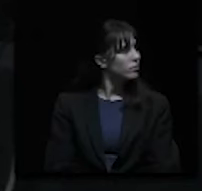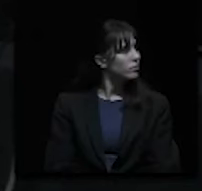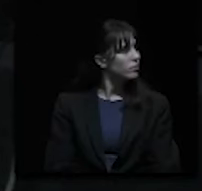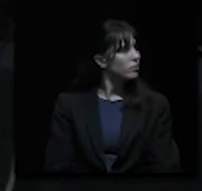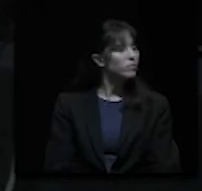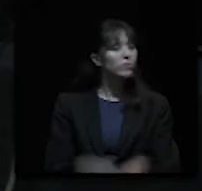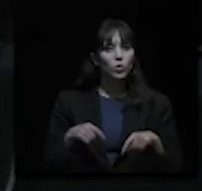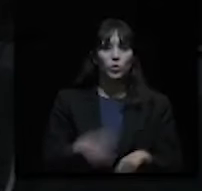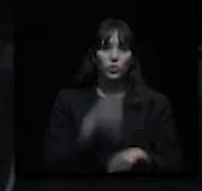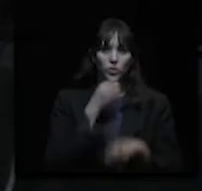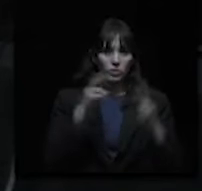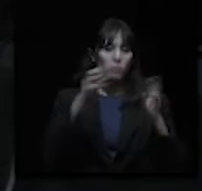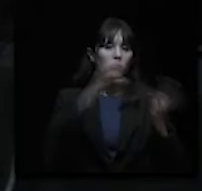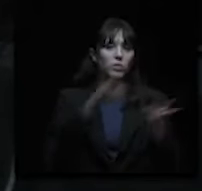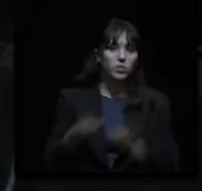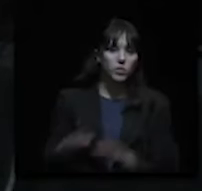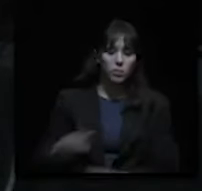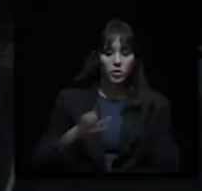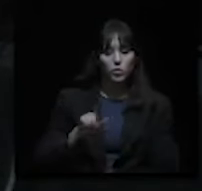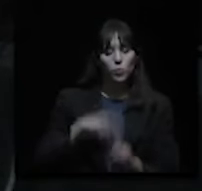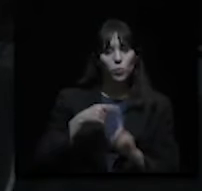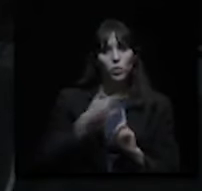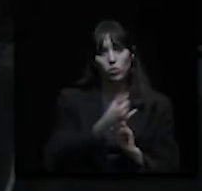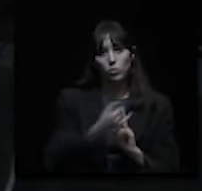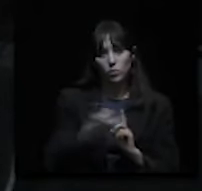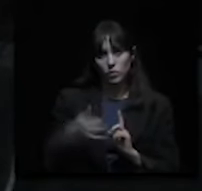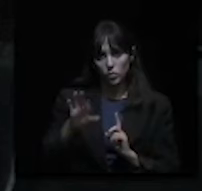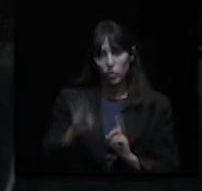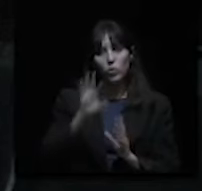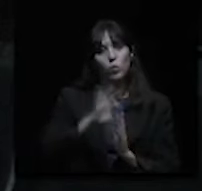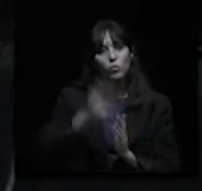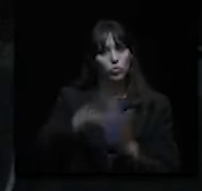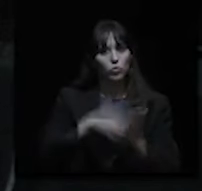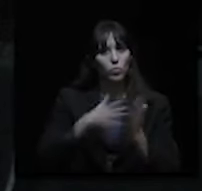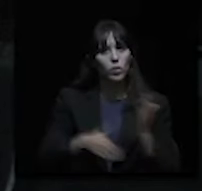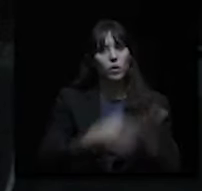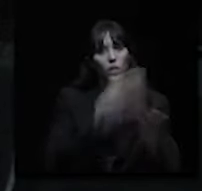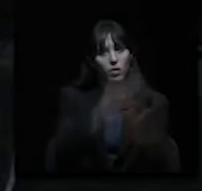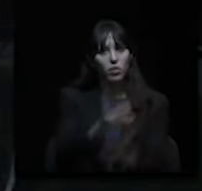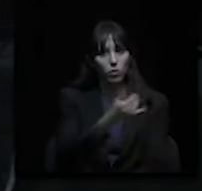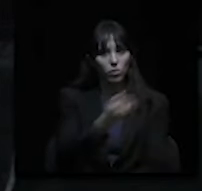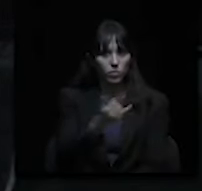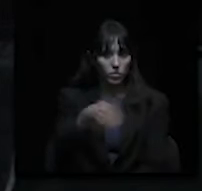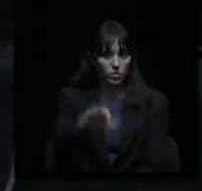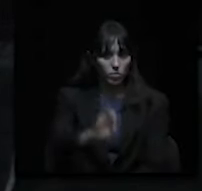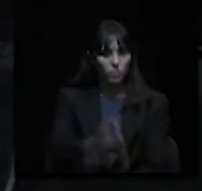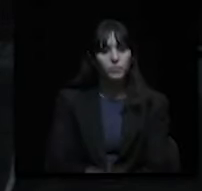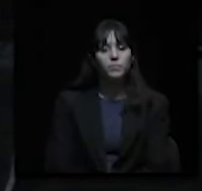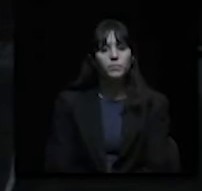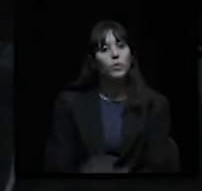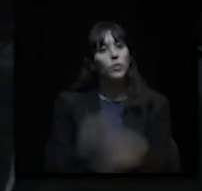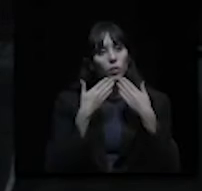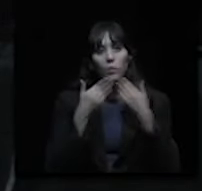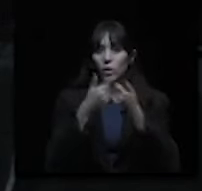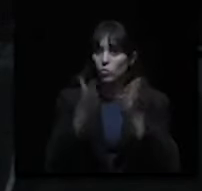Hoje debatemos o Orçamento de Lisboa para 2024 e as grandes opções do plano para os próximos 4 anos até 2028. Começo por agradecer